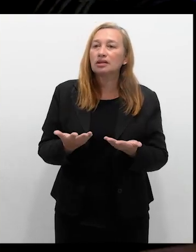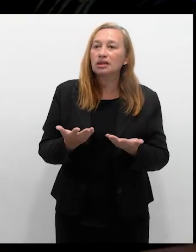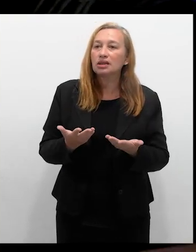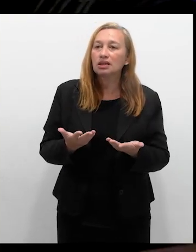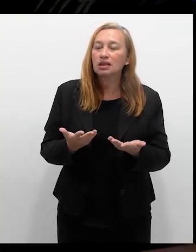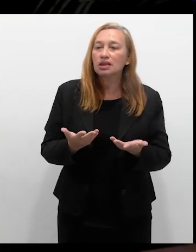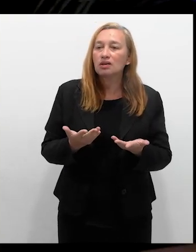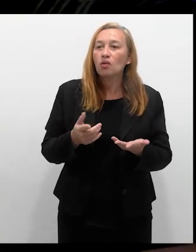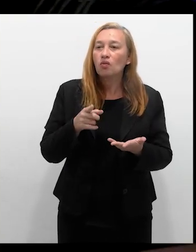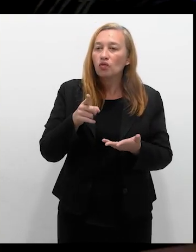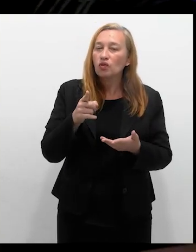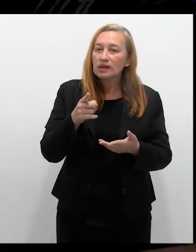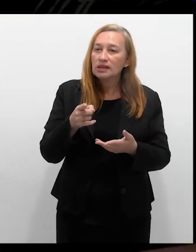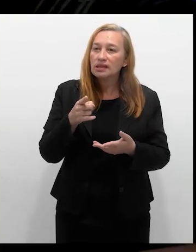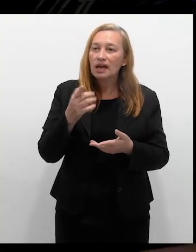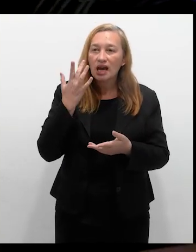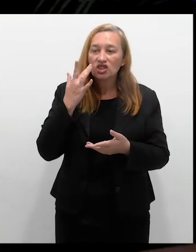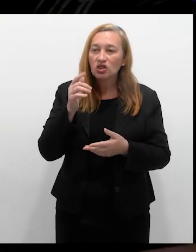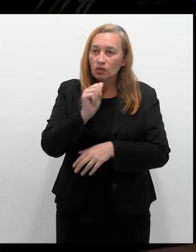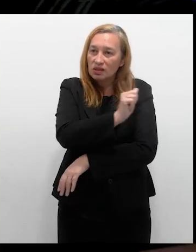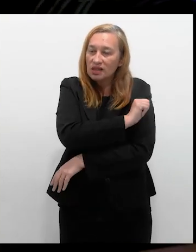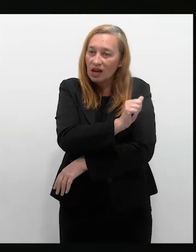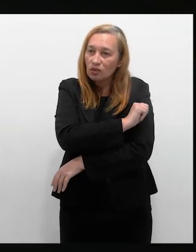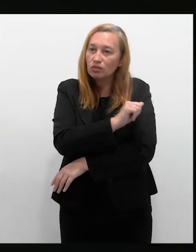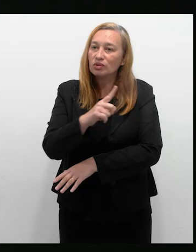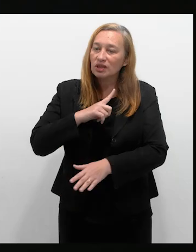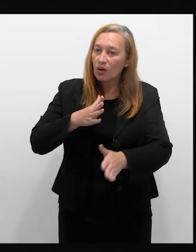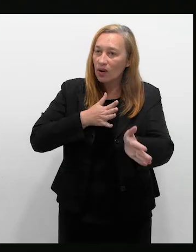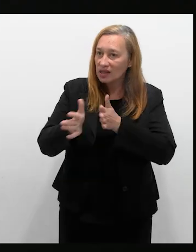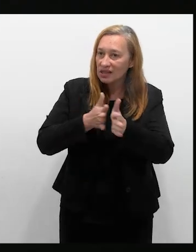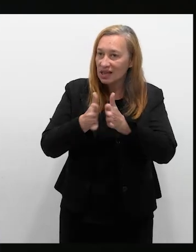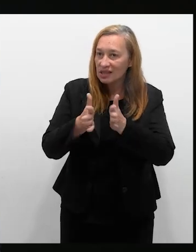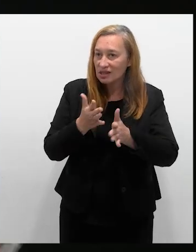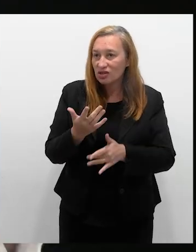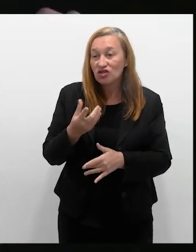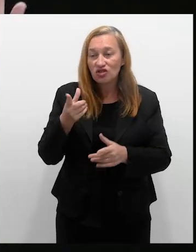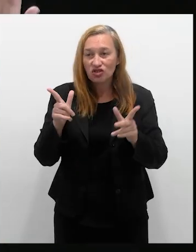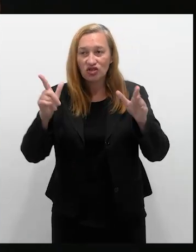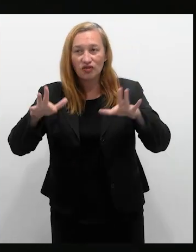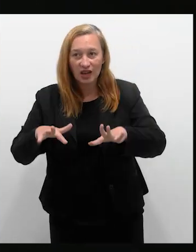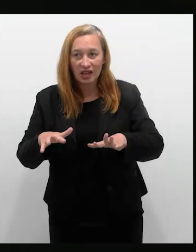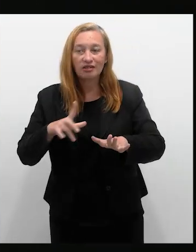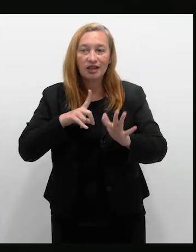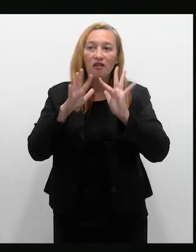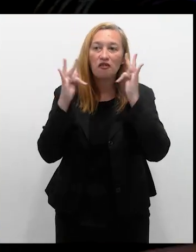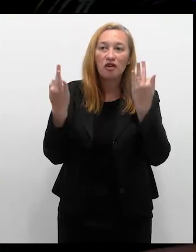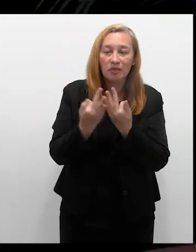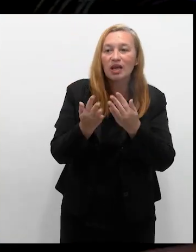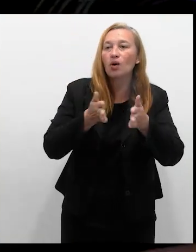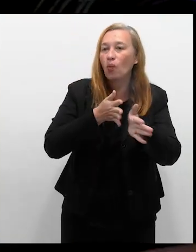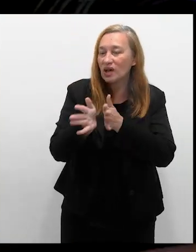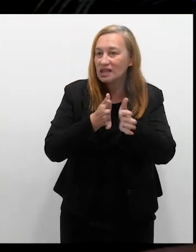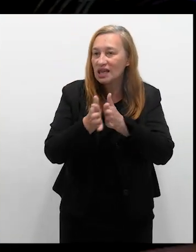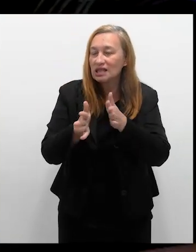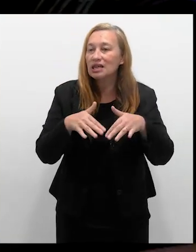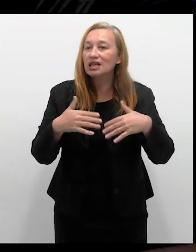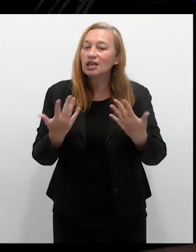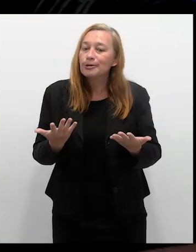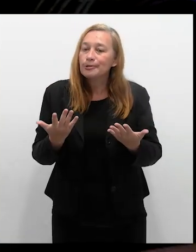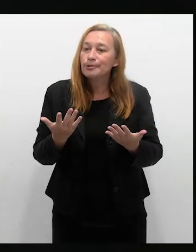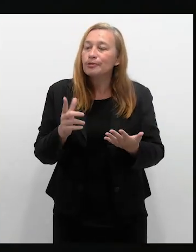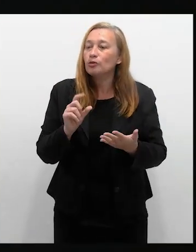restrito. Mas ali você supõe que aqueles alunos tenham esse acesso de outra maneira. É verdade. Eles têm famílias com